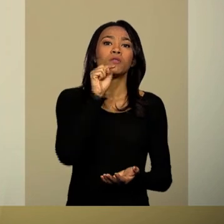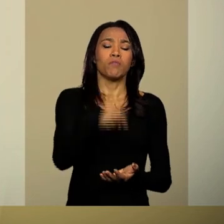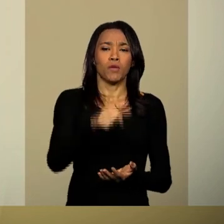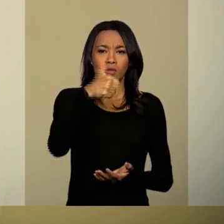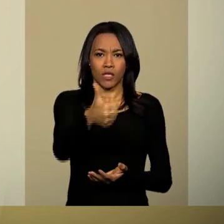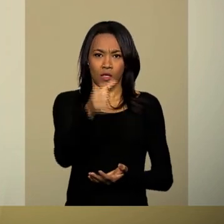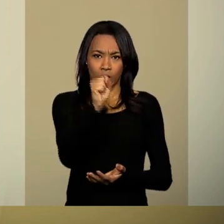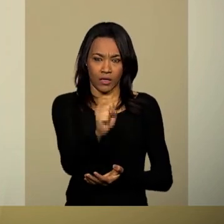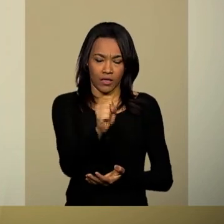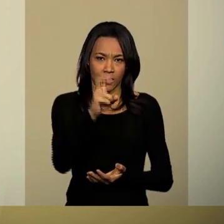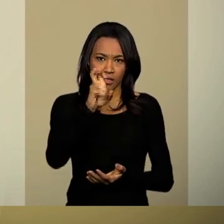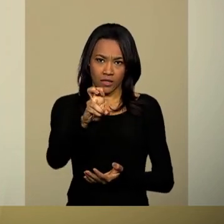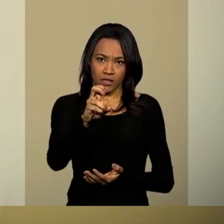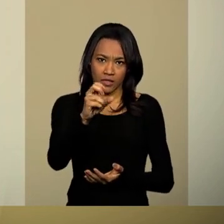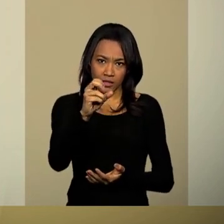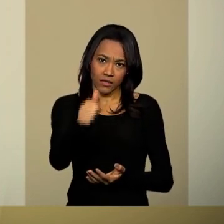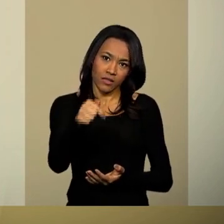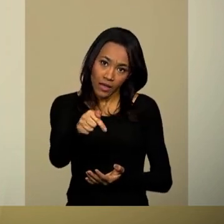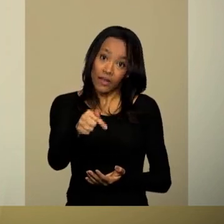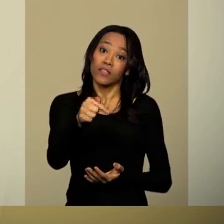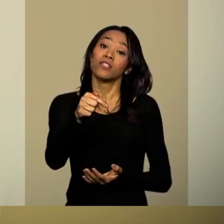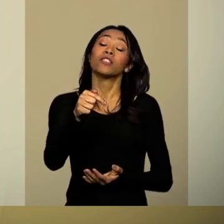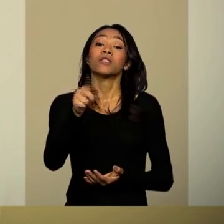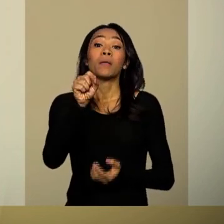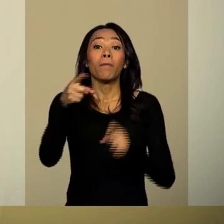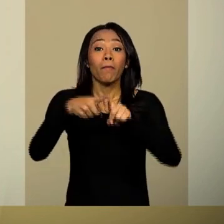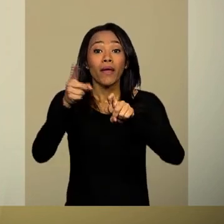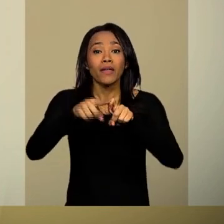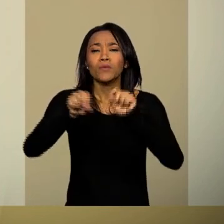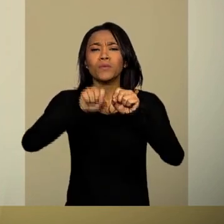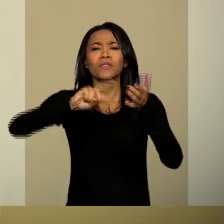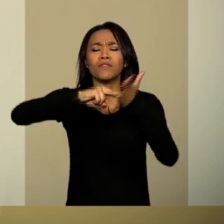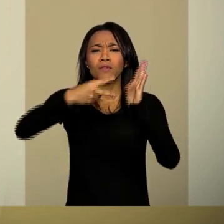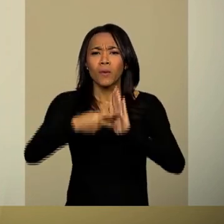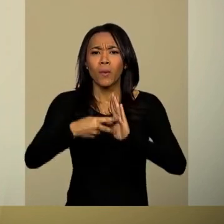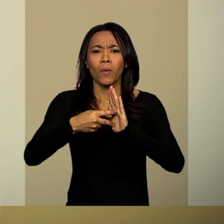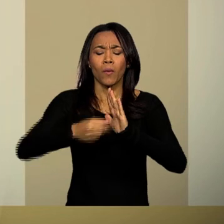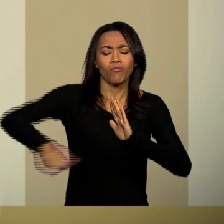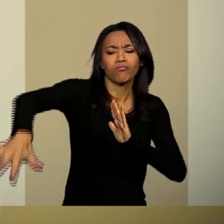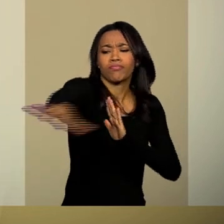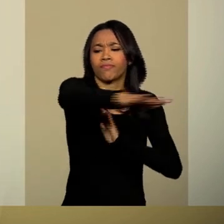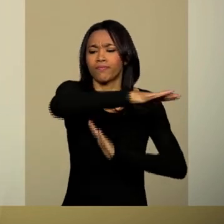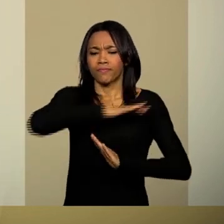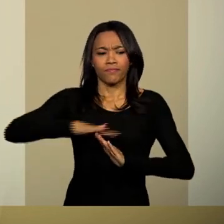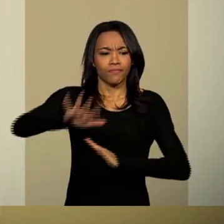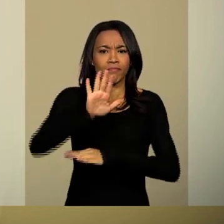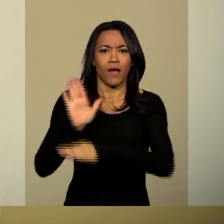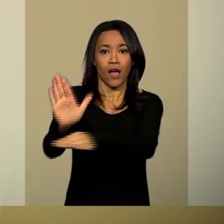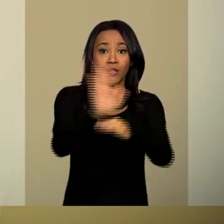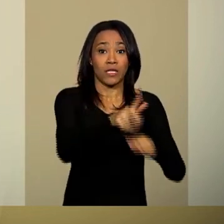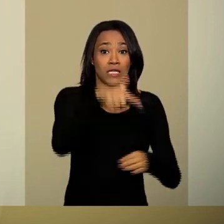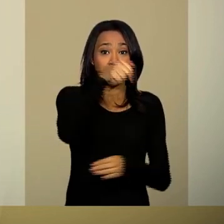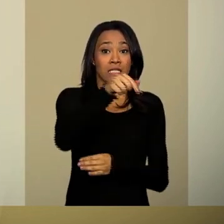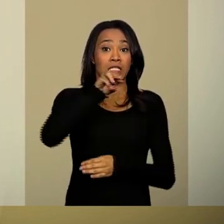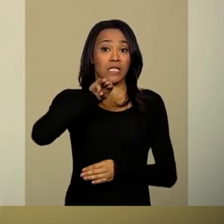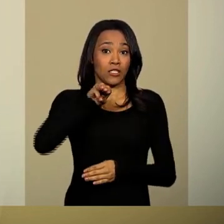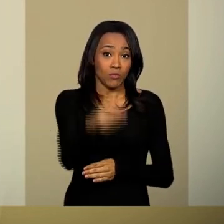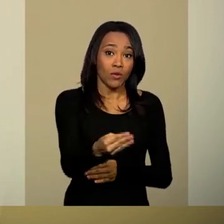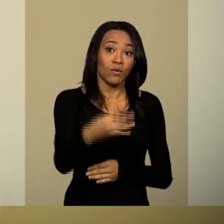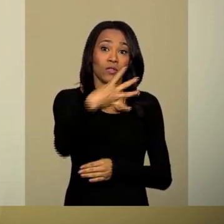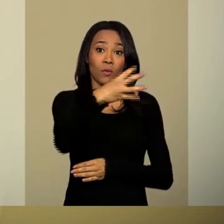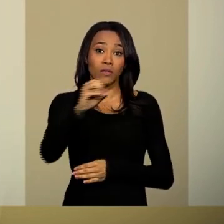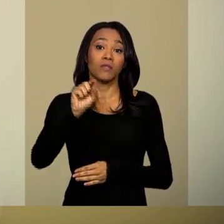2.187 médicos O que significou uma cobertura de atendimento para 7 mil 400.000